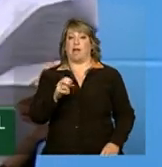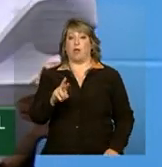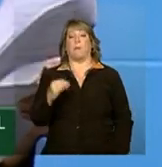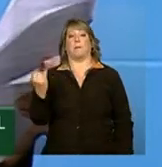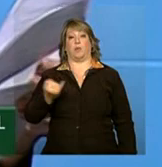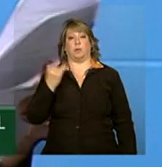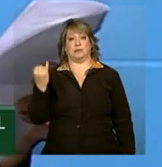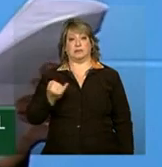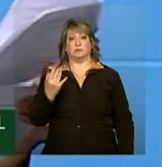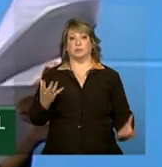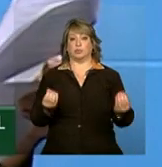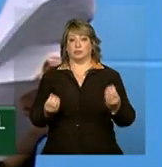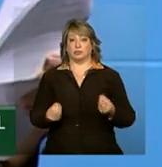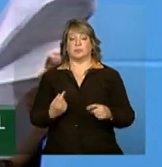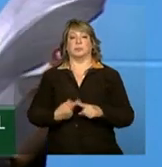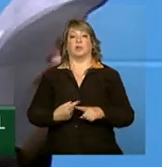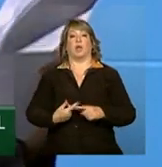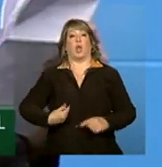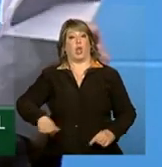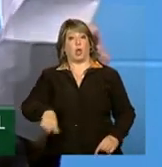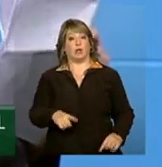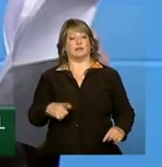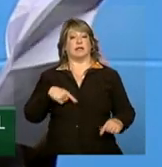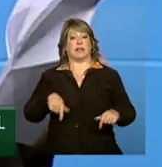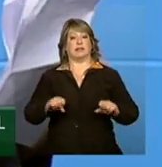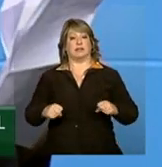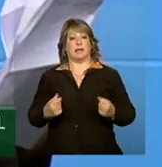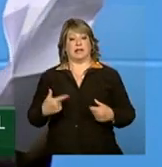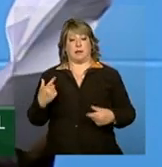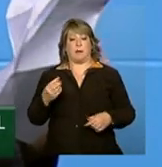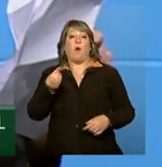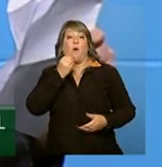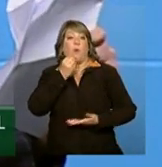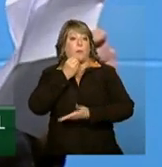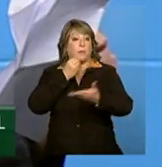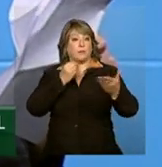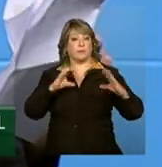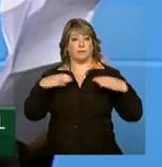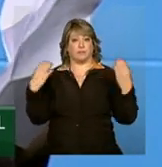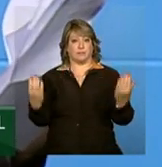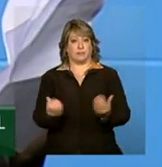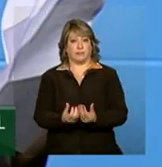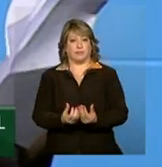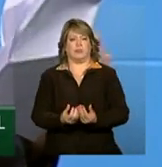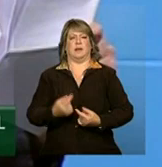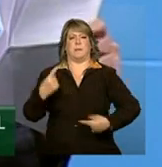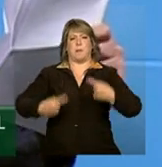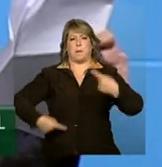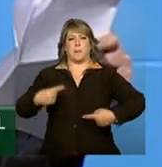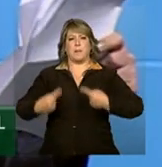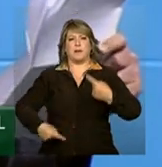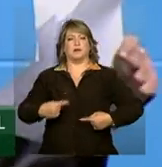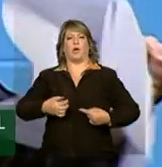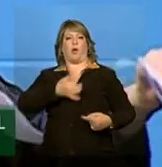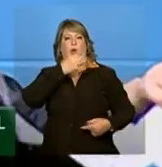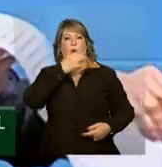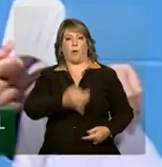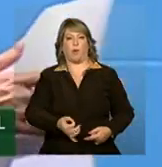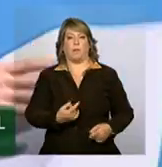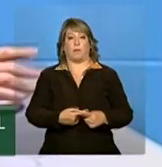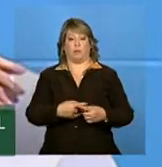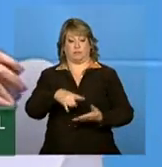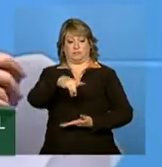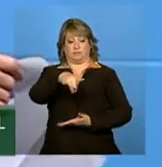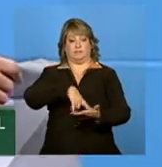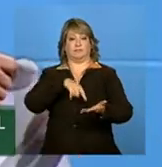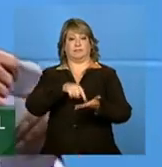importante. Devemos a estes espaços a intensa mobilização do debate que, ao final, gerou o